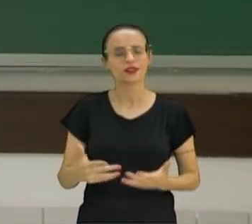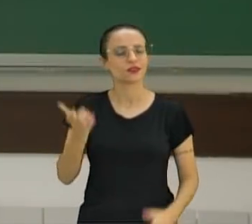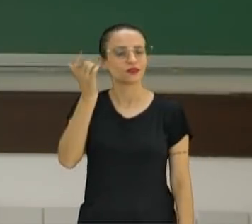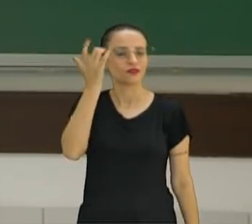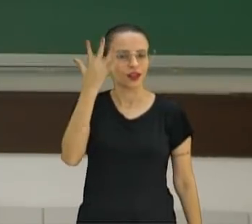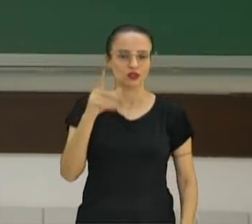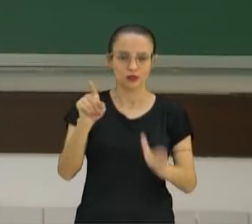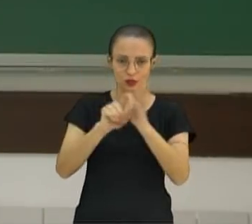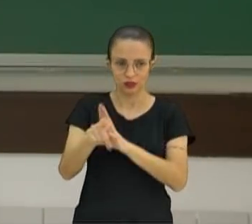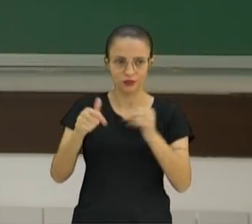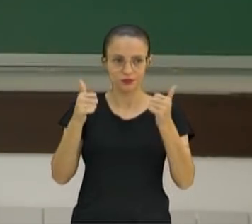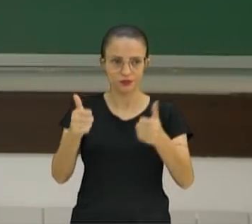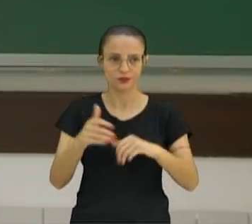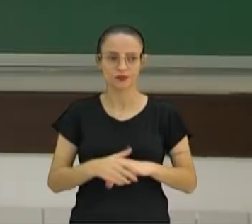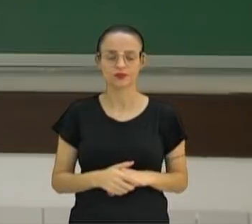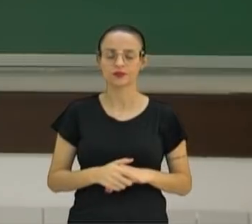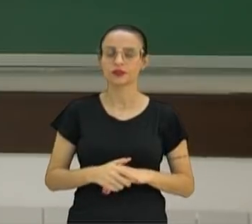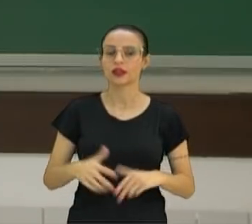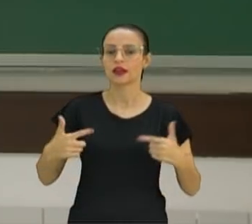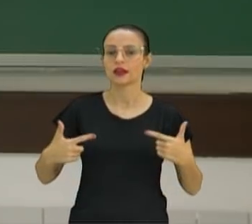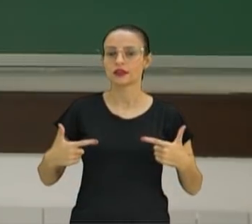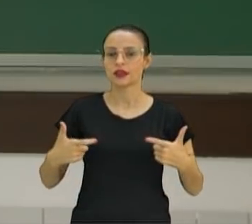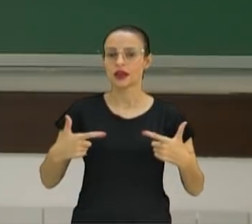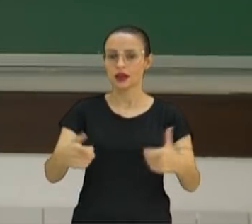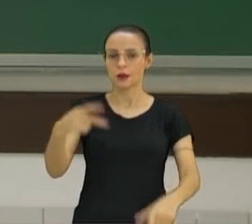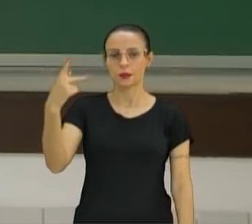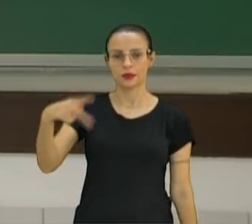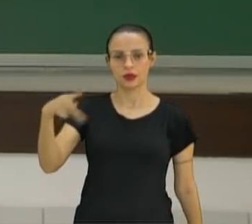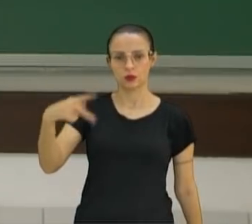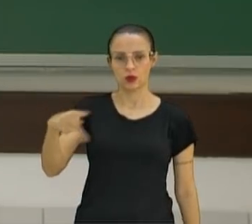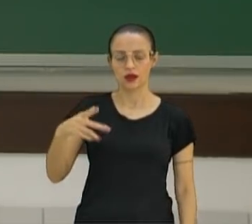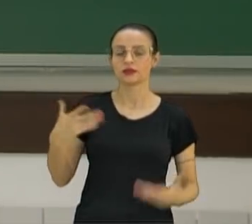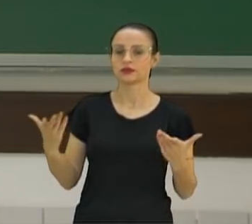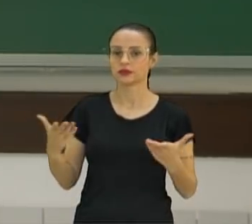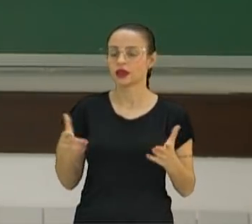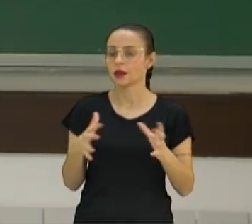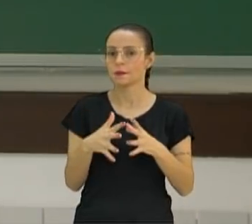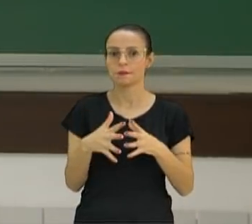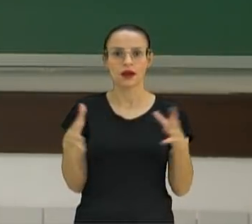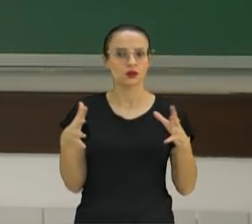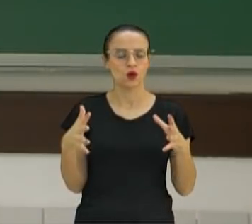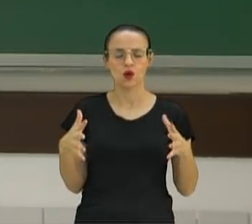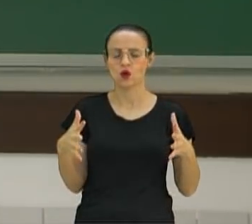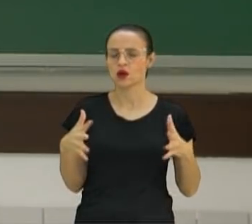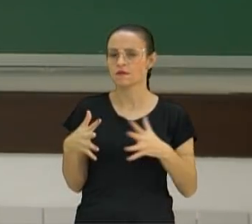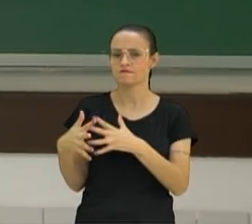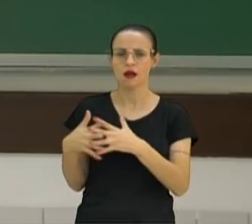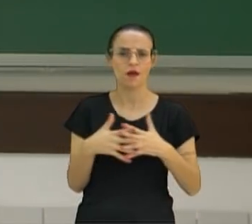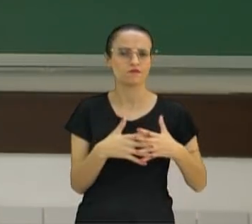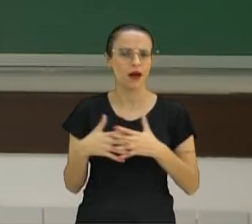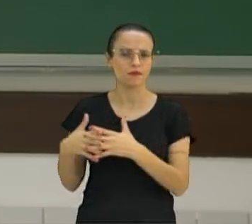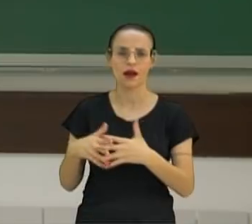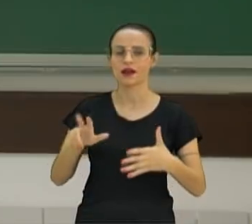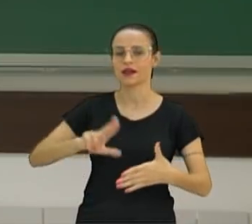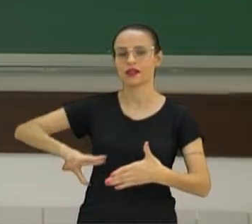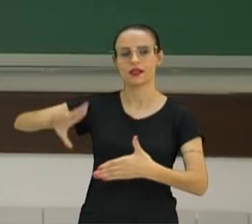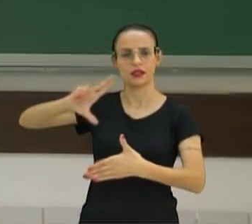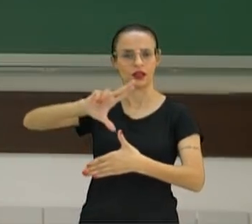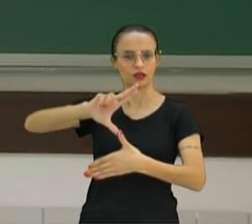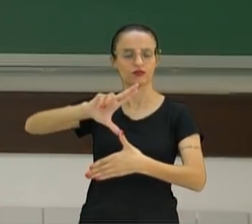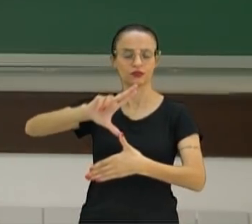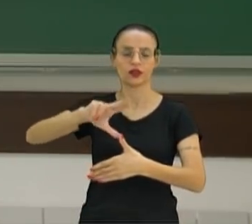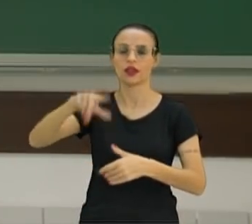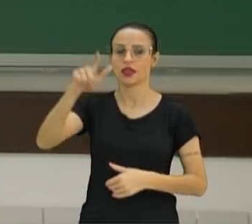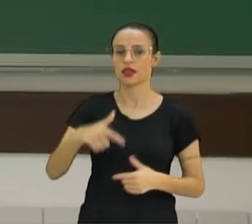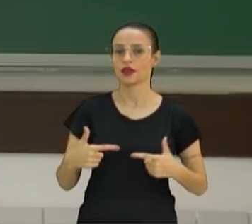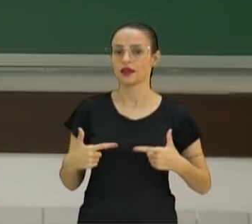tranquila a questão, né? Gente, Guerra do Paraguai, o maior conflito latino-americano, né? Uma guerra